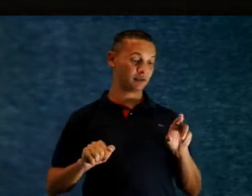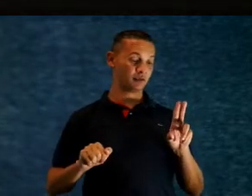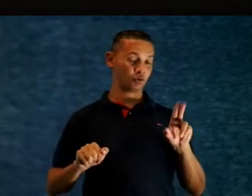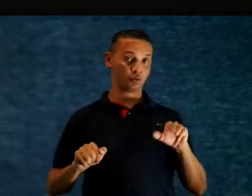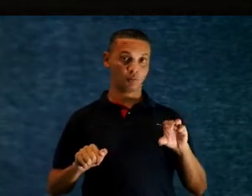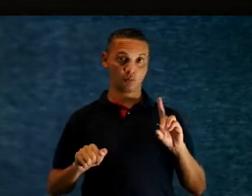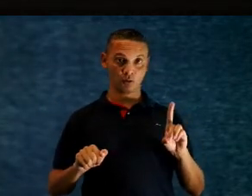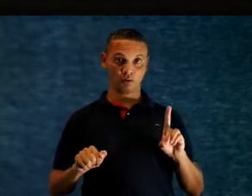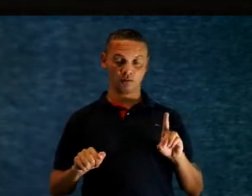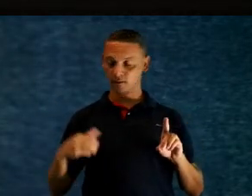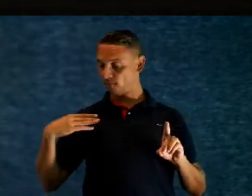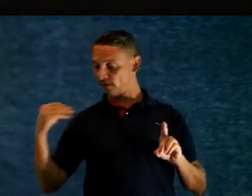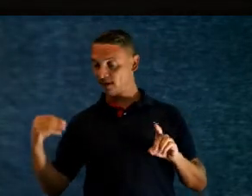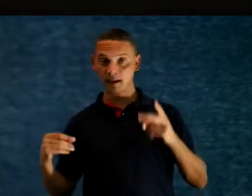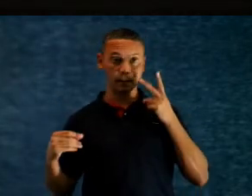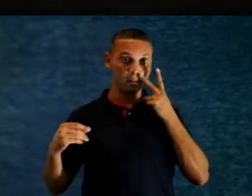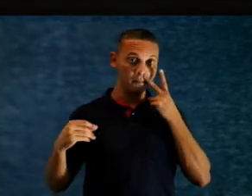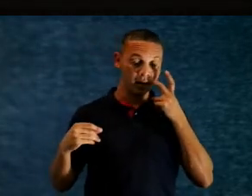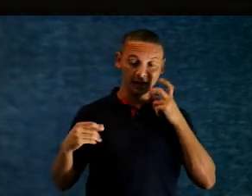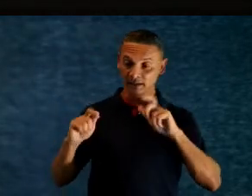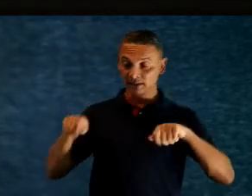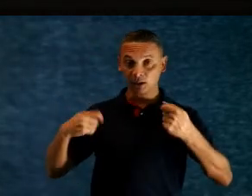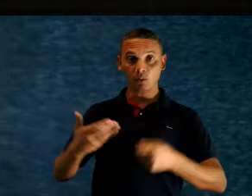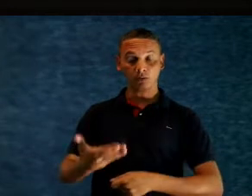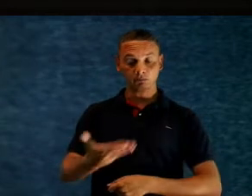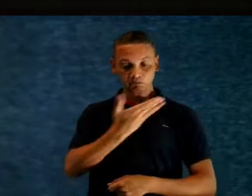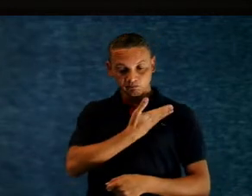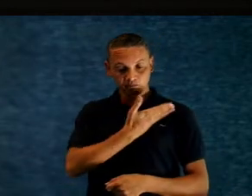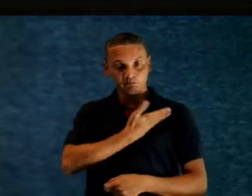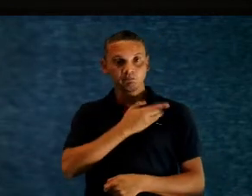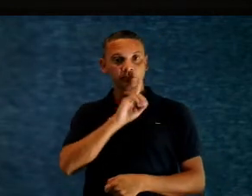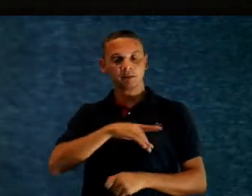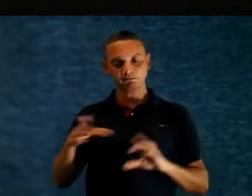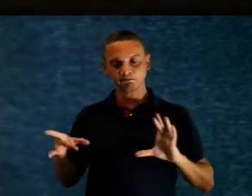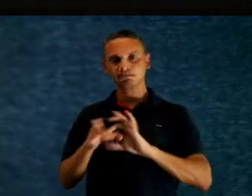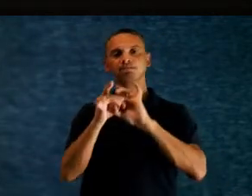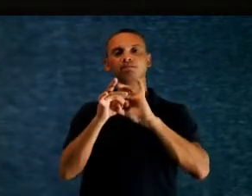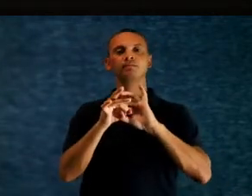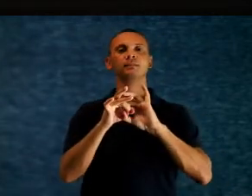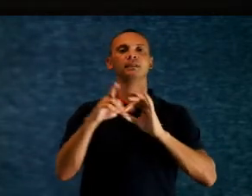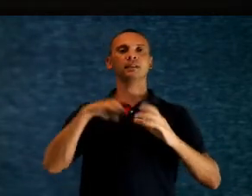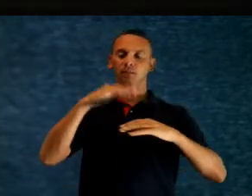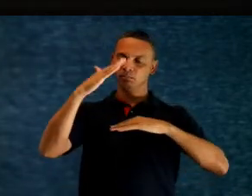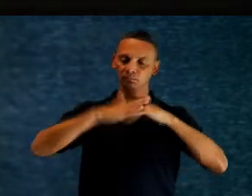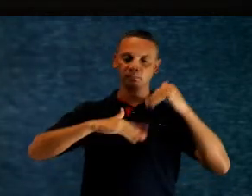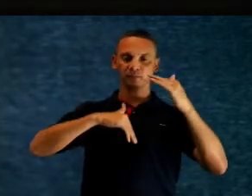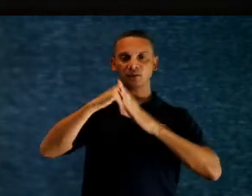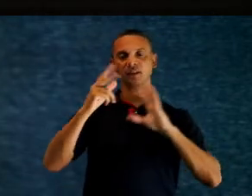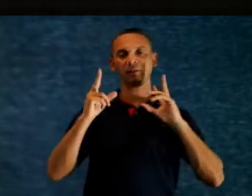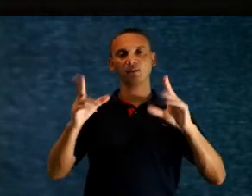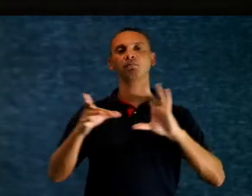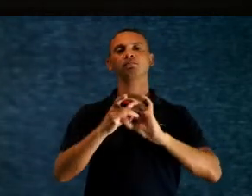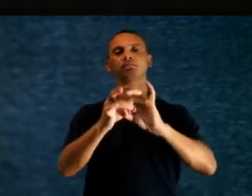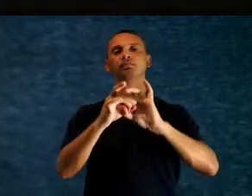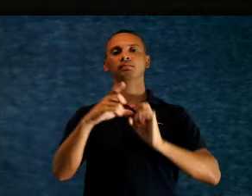mesma atividade. Então, eles sempre foram assim, muito intelectualmente ligados, né? Havia